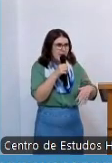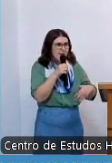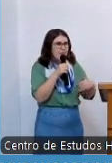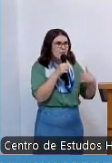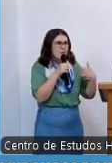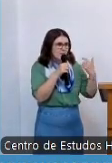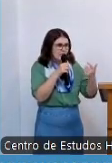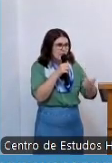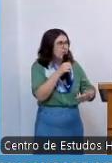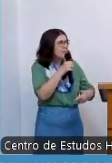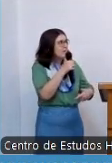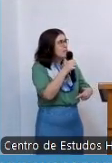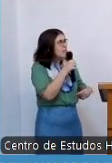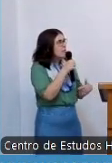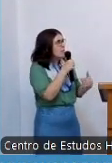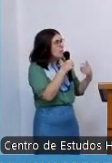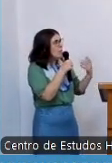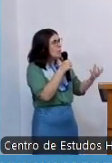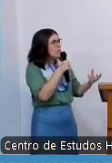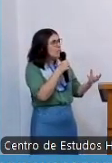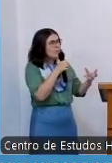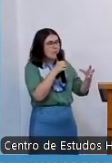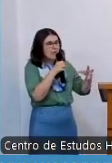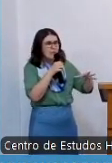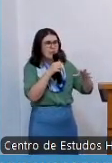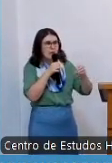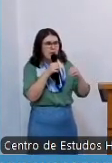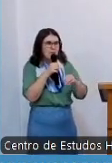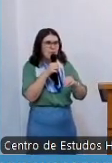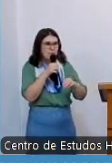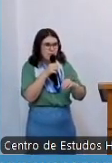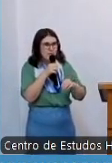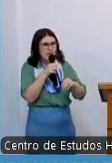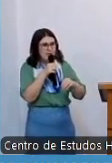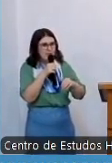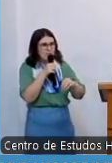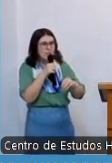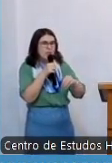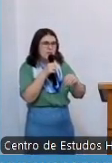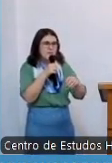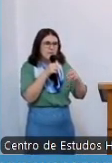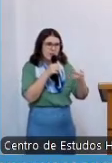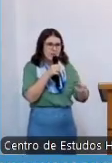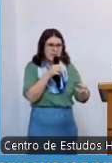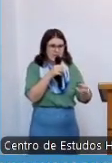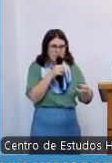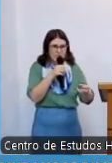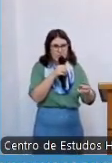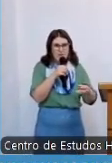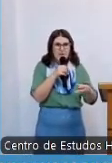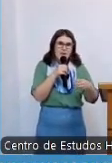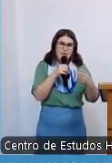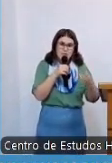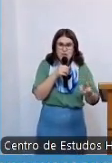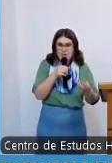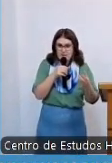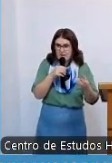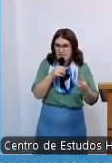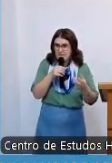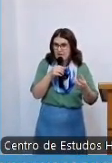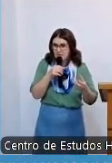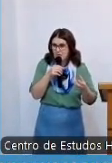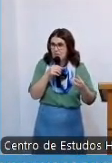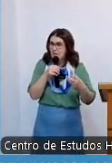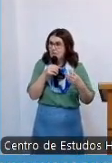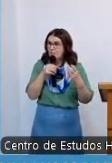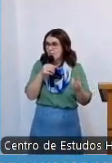área médica, uma pessoa da área de saúde, então, uma composição mais focada no técnico do que nas habilidades de